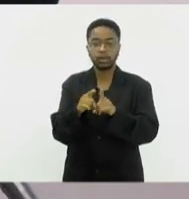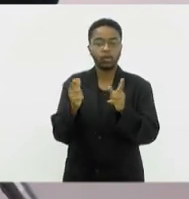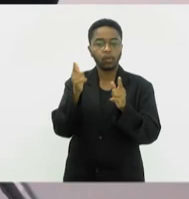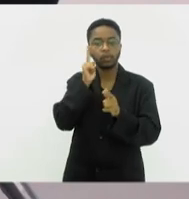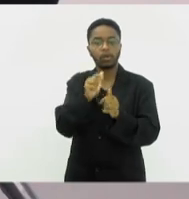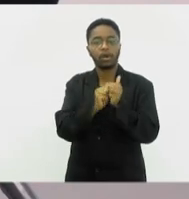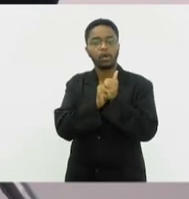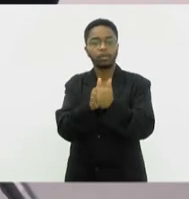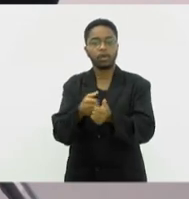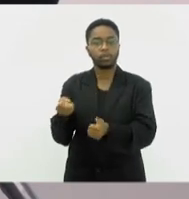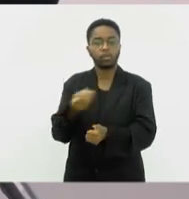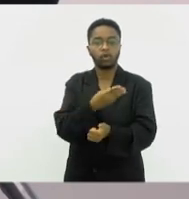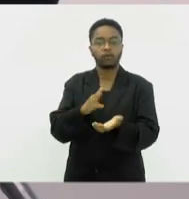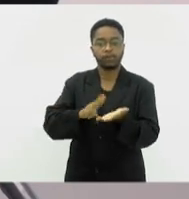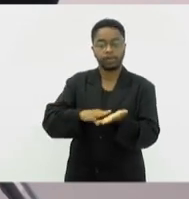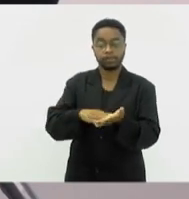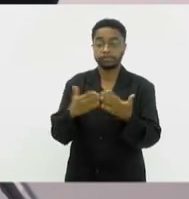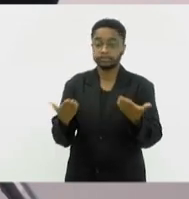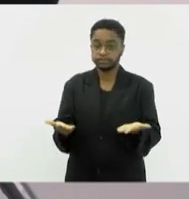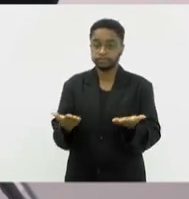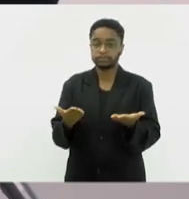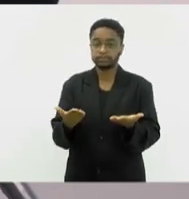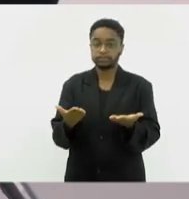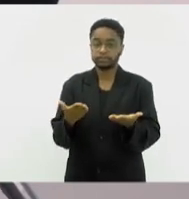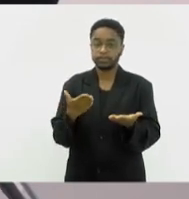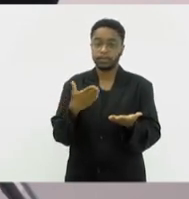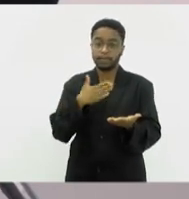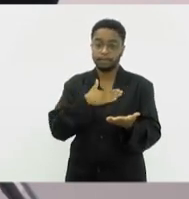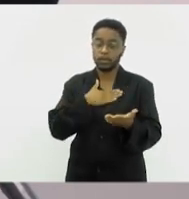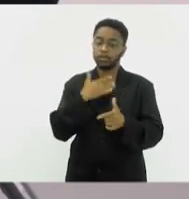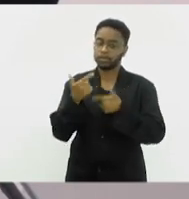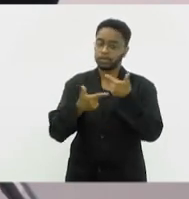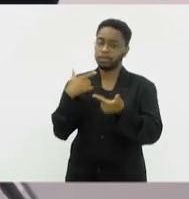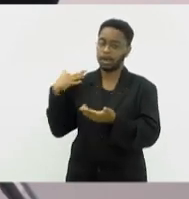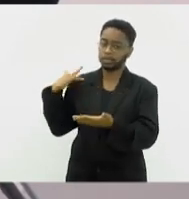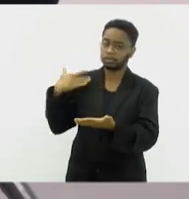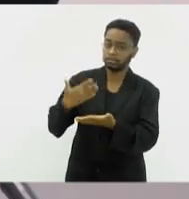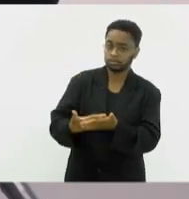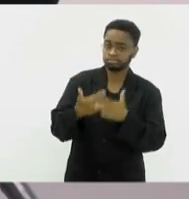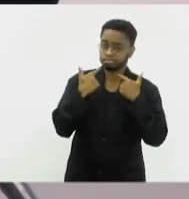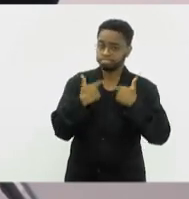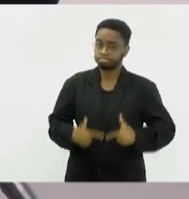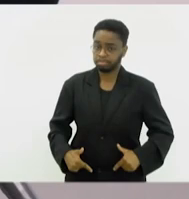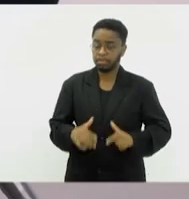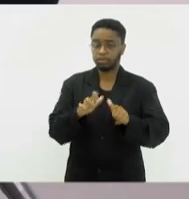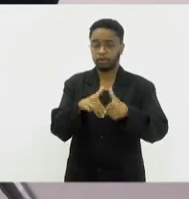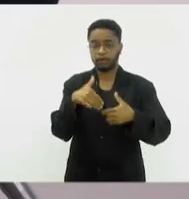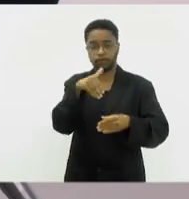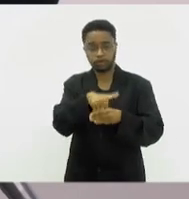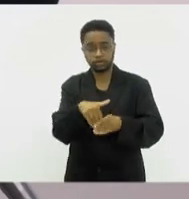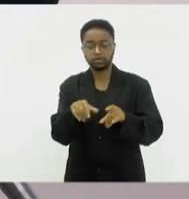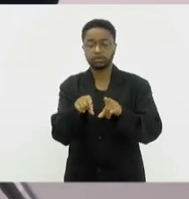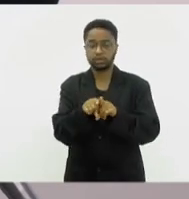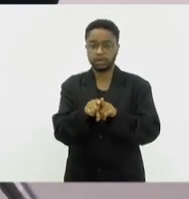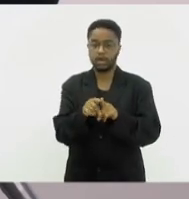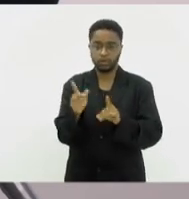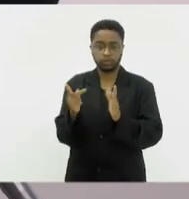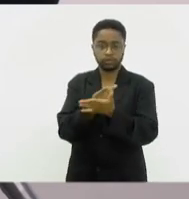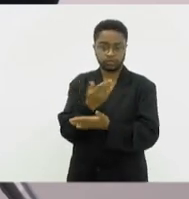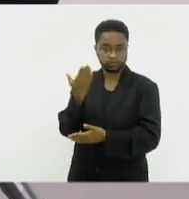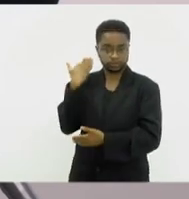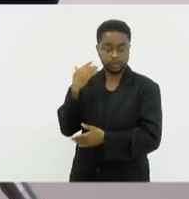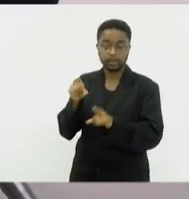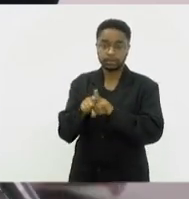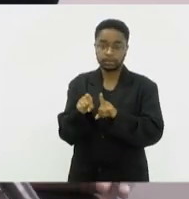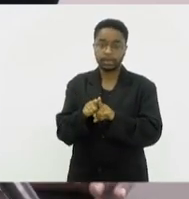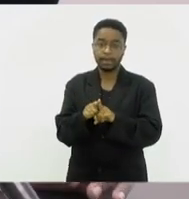acompanhar os novos membros. Então, minha reputação ilibada advém da votação e da eleição que tive e, portanto, a partir da